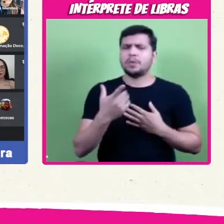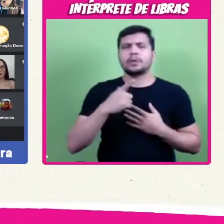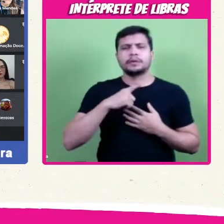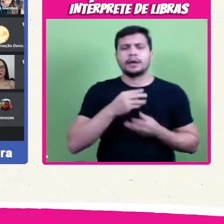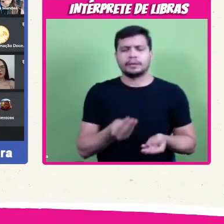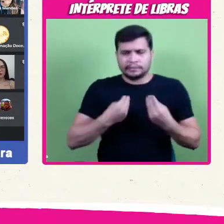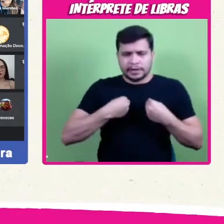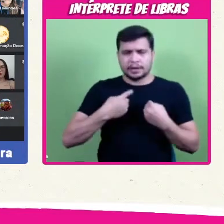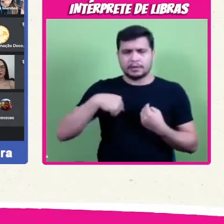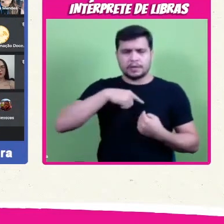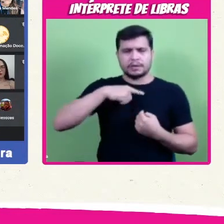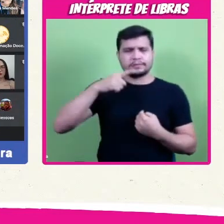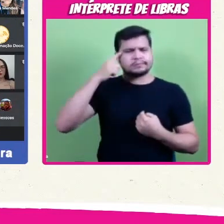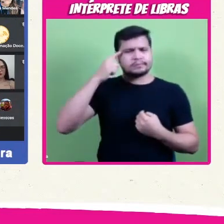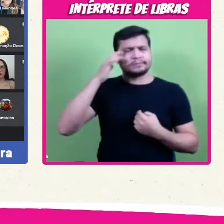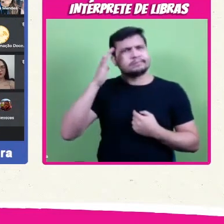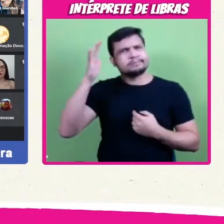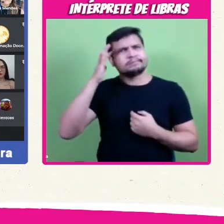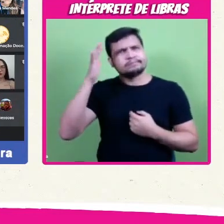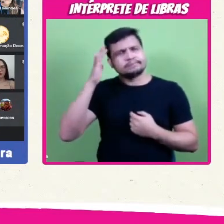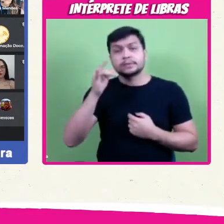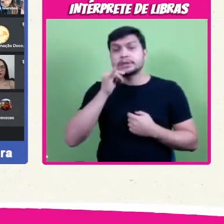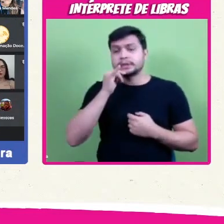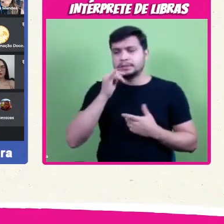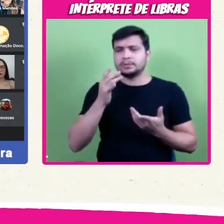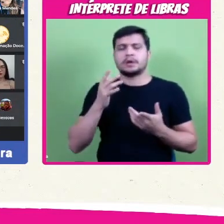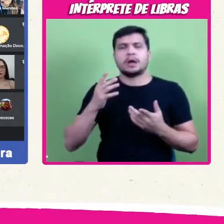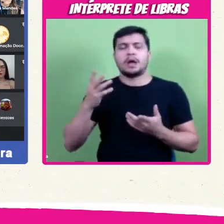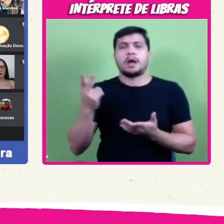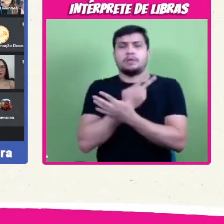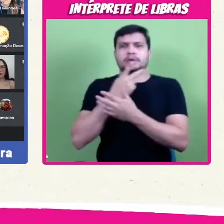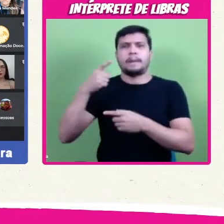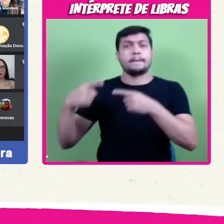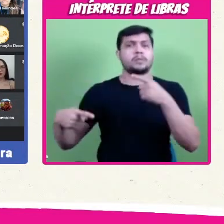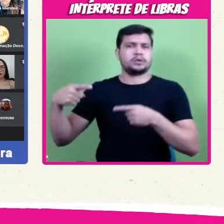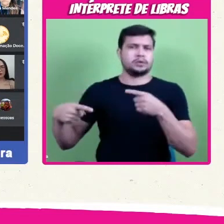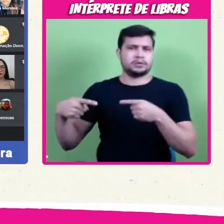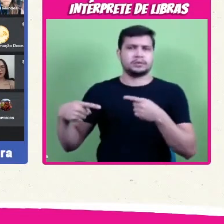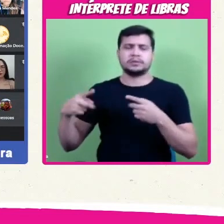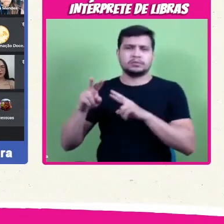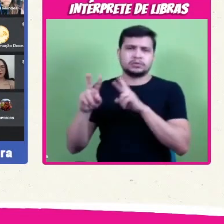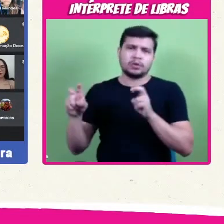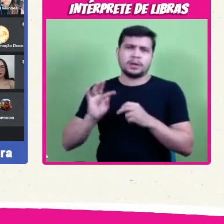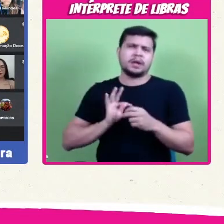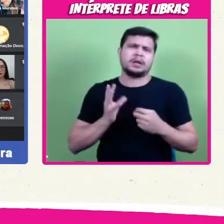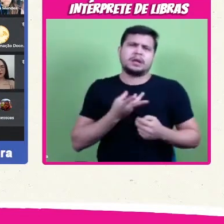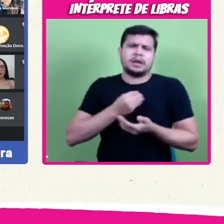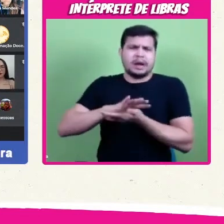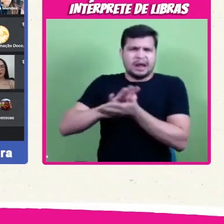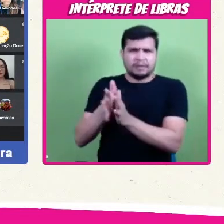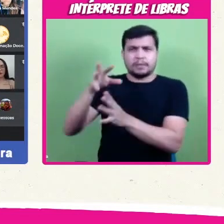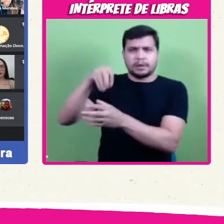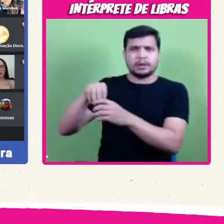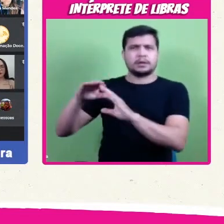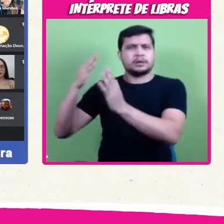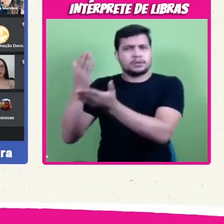das questões mais políticas, como a transfobia na escola, quanto questões mais poéticas, quanto questões de afetividade, que todas essas